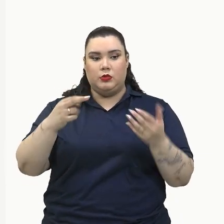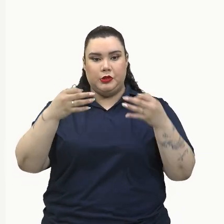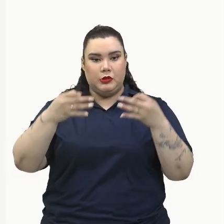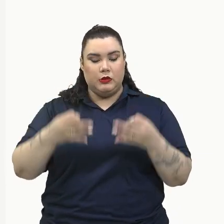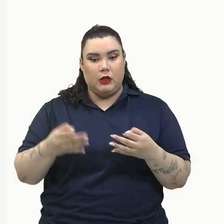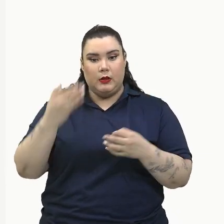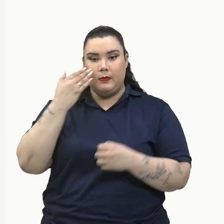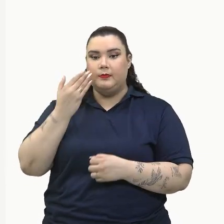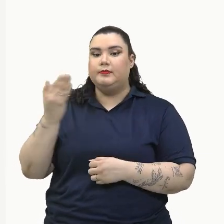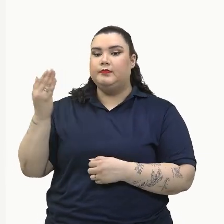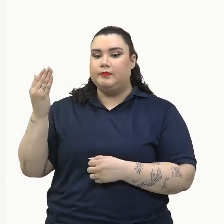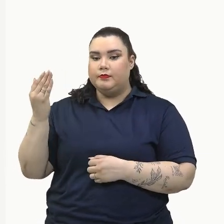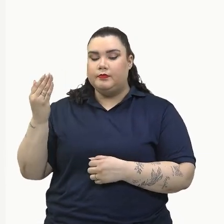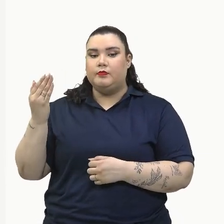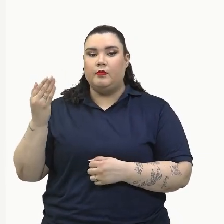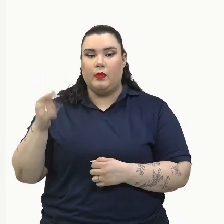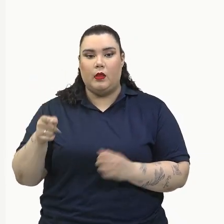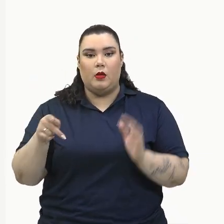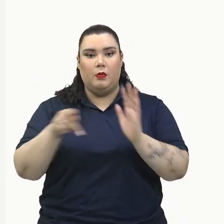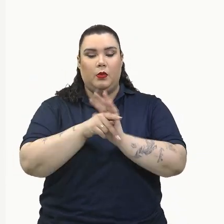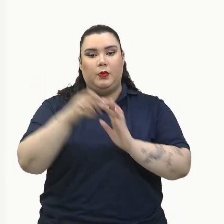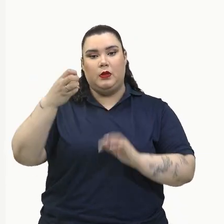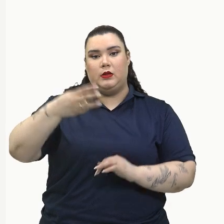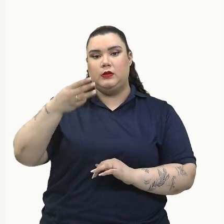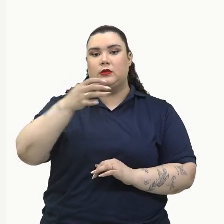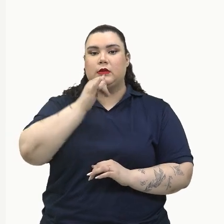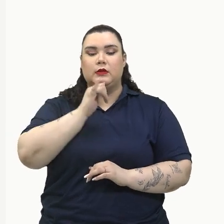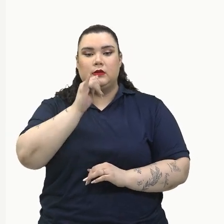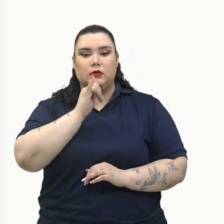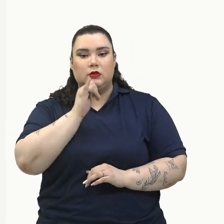justificativa para esse nosso terceiro exemplo aí,